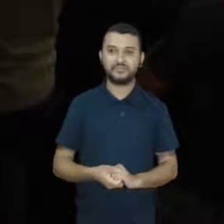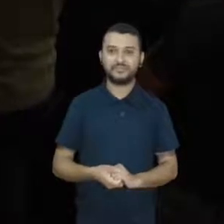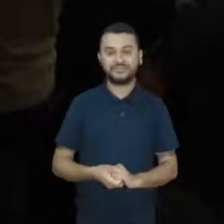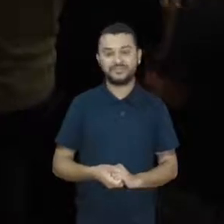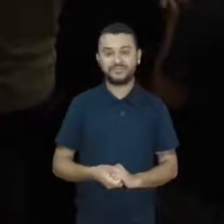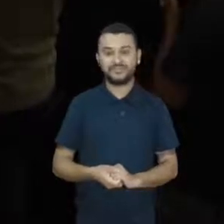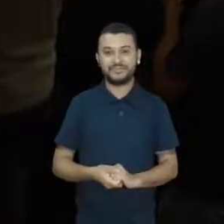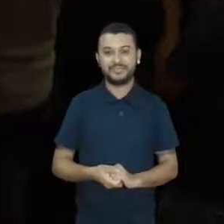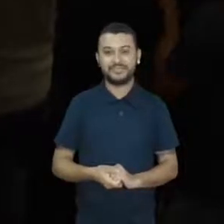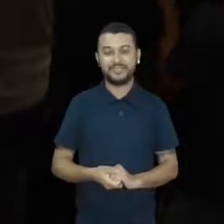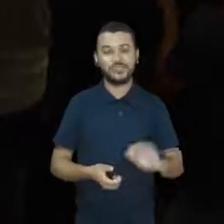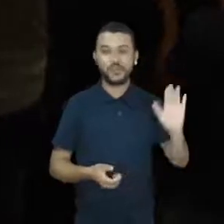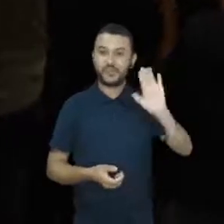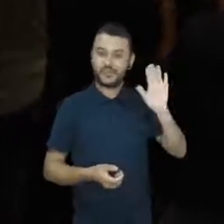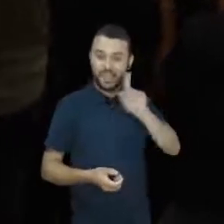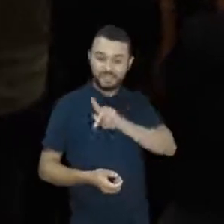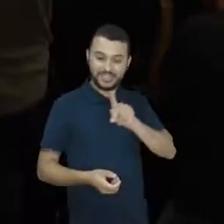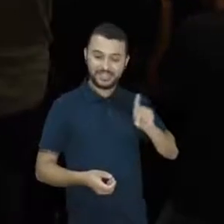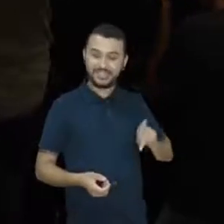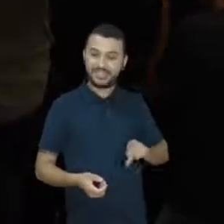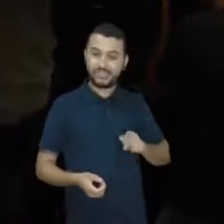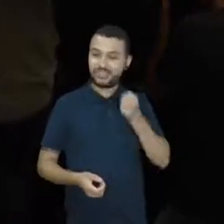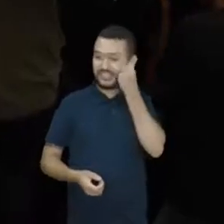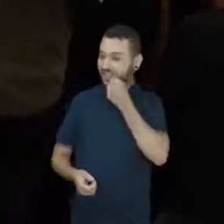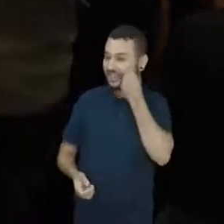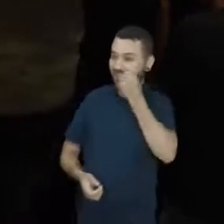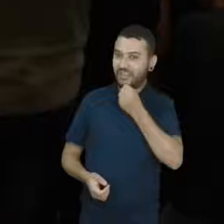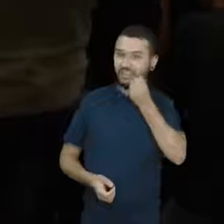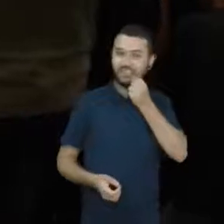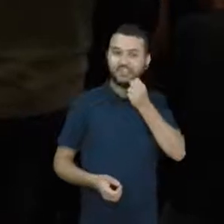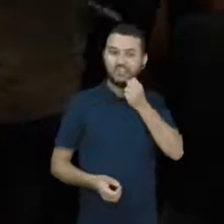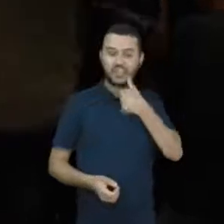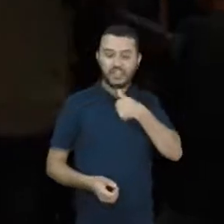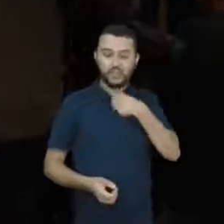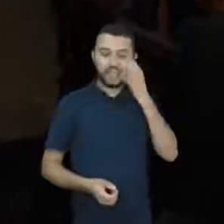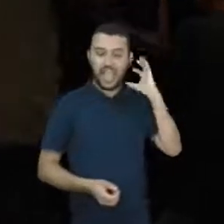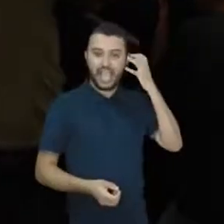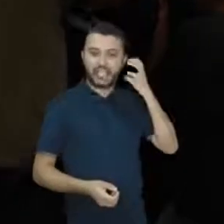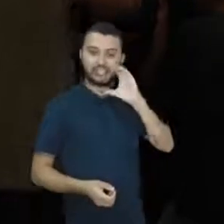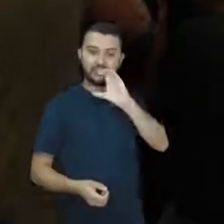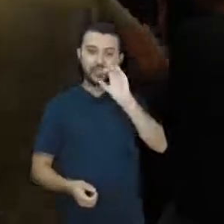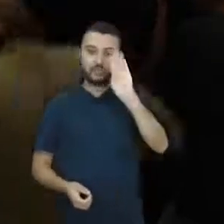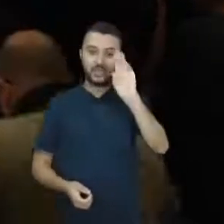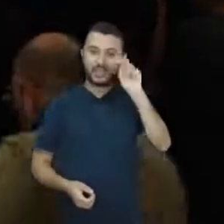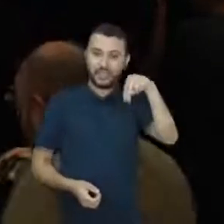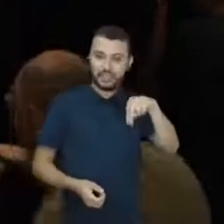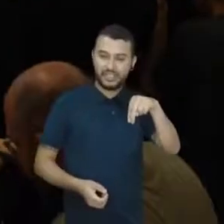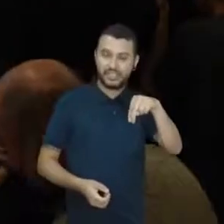Oi, presidente. Oi, senadora Vitória Bel, da Rádio CBN. Aqui, senadora, no fundo.